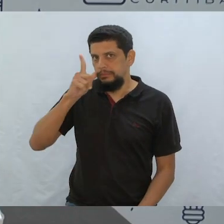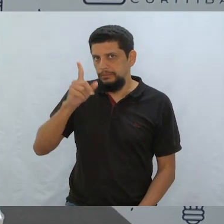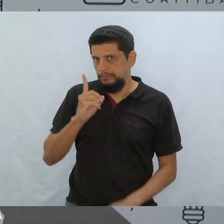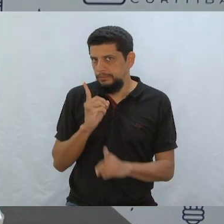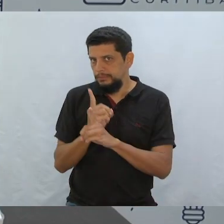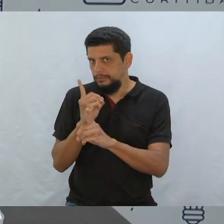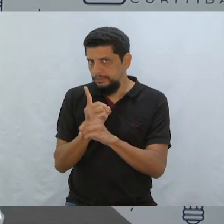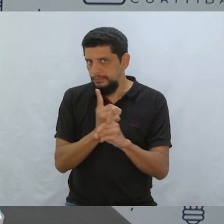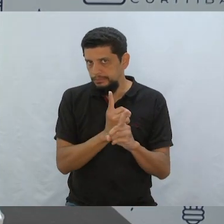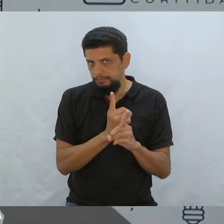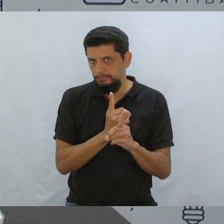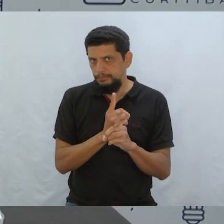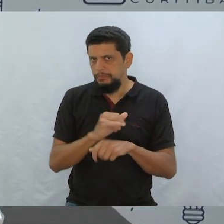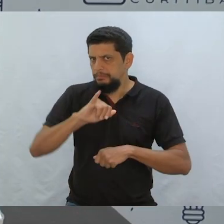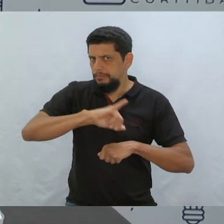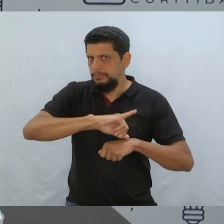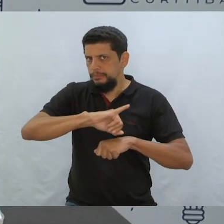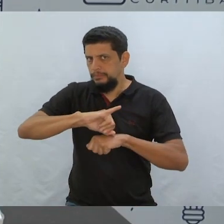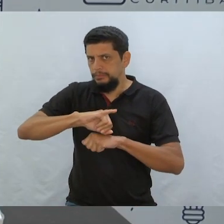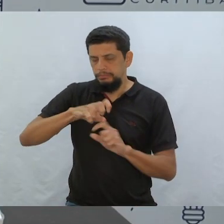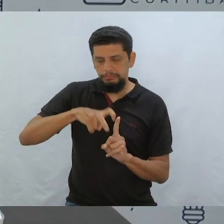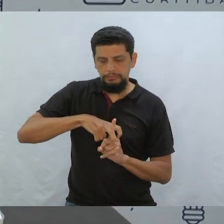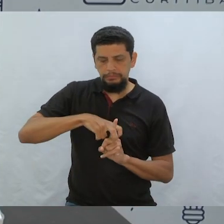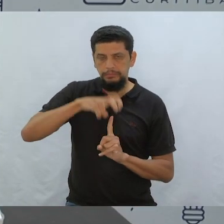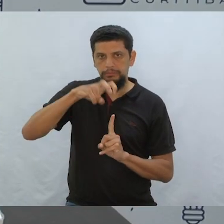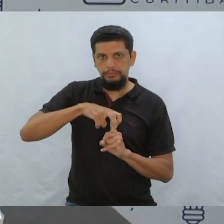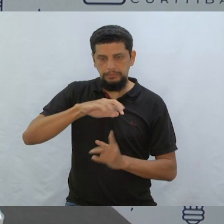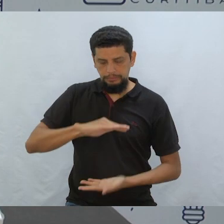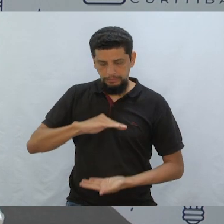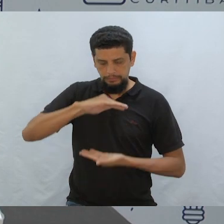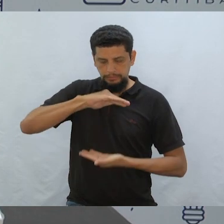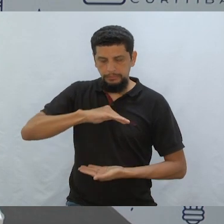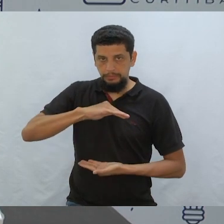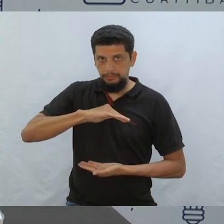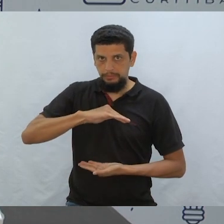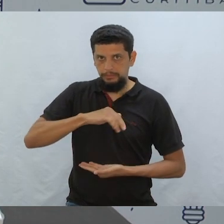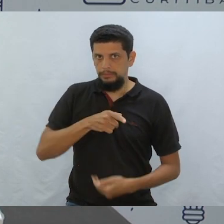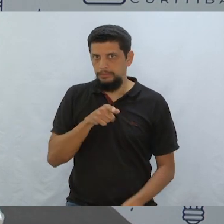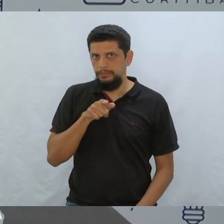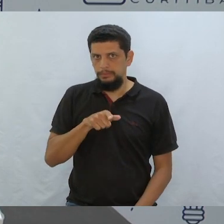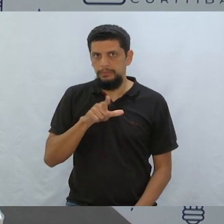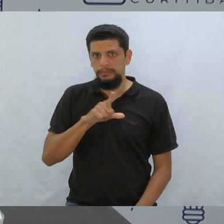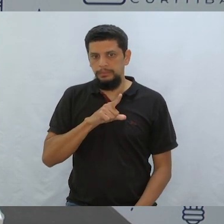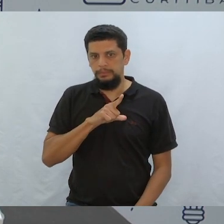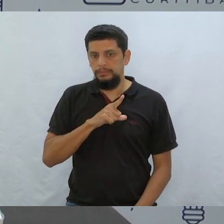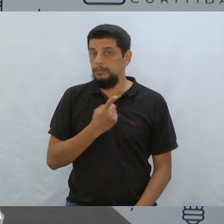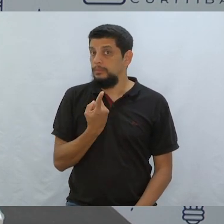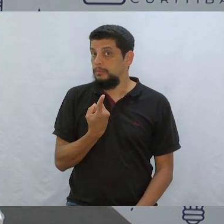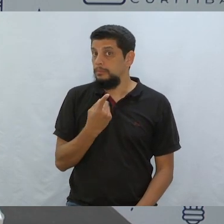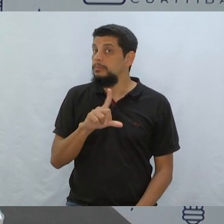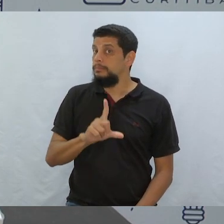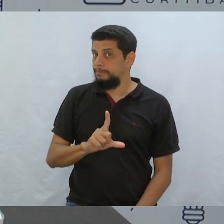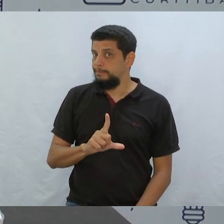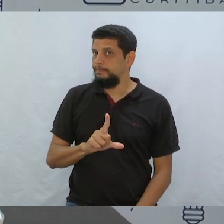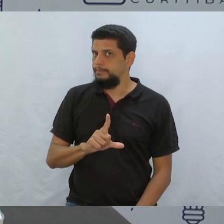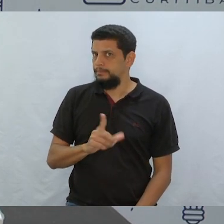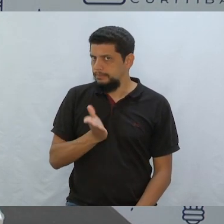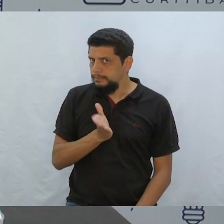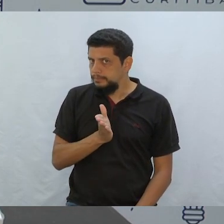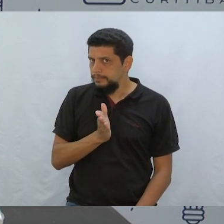Vocês conseguiram encontrar um objeto, né, uma embalagem ou um recipiente, né, que caiba